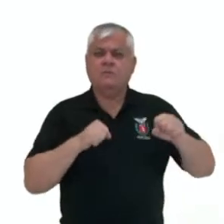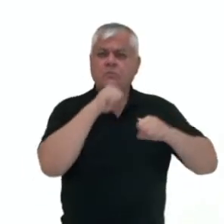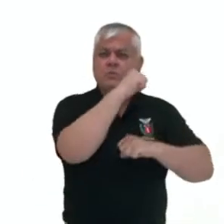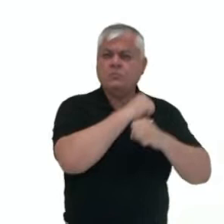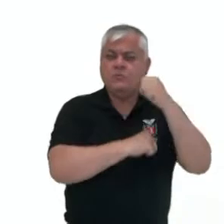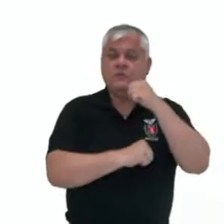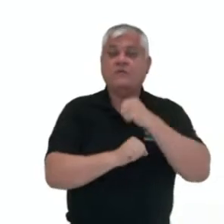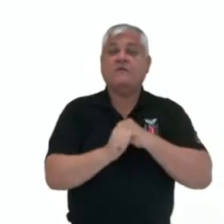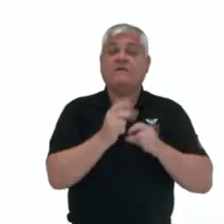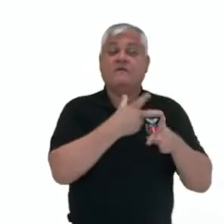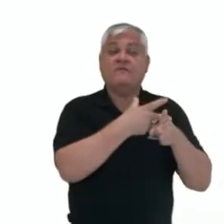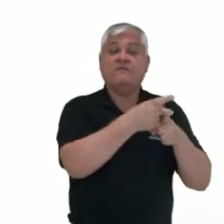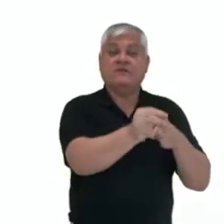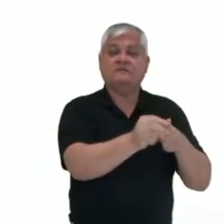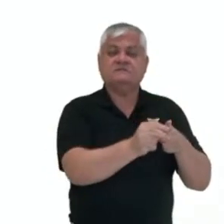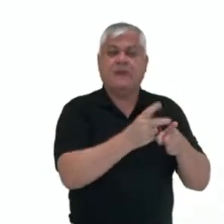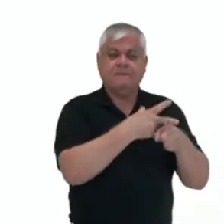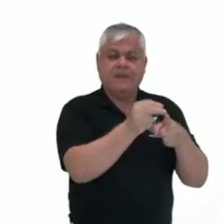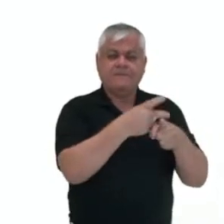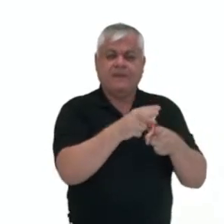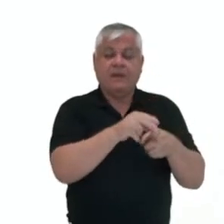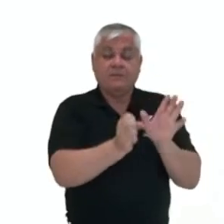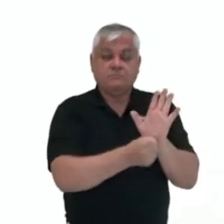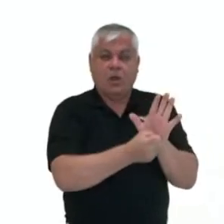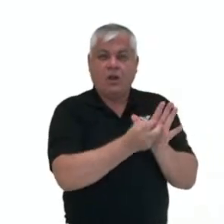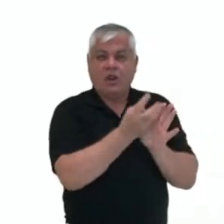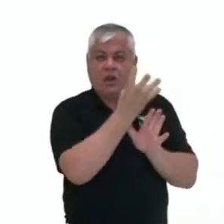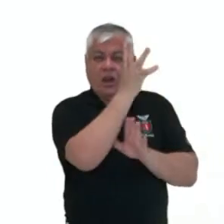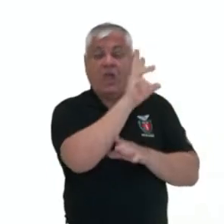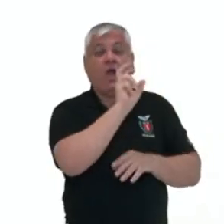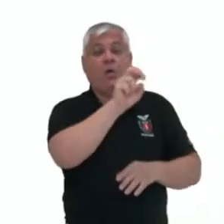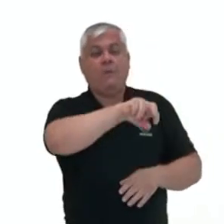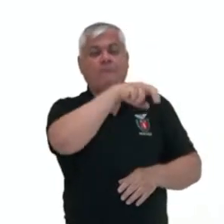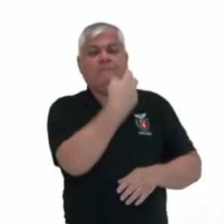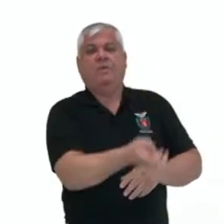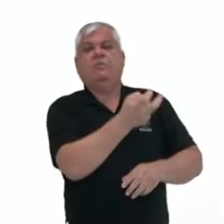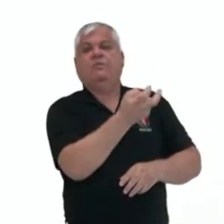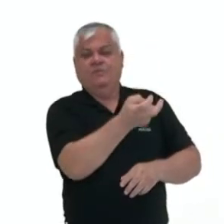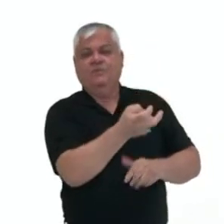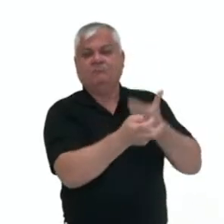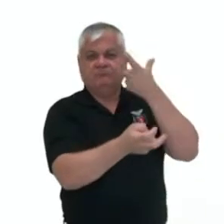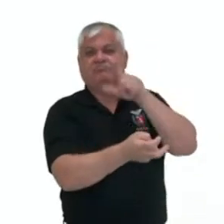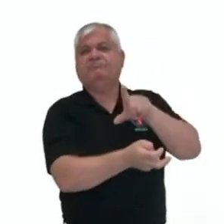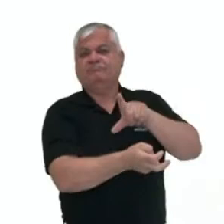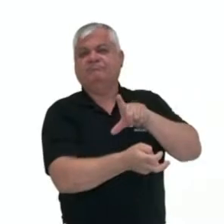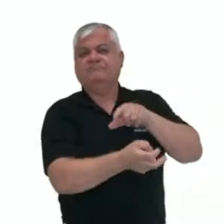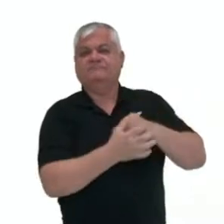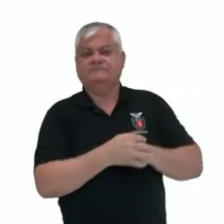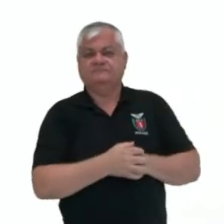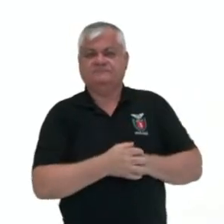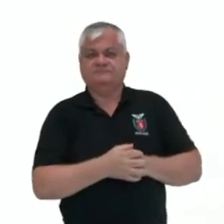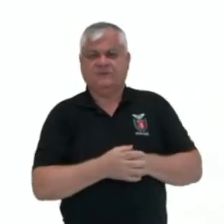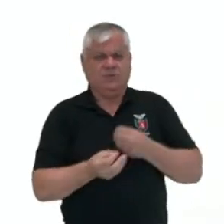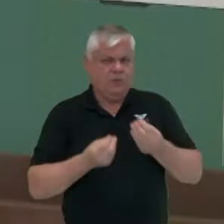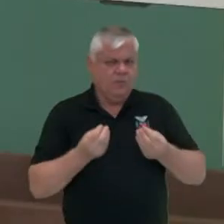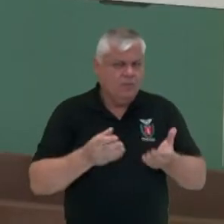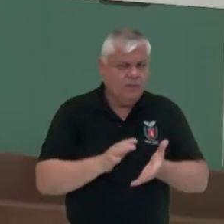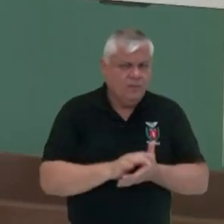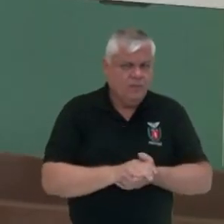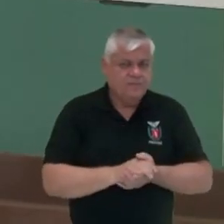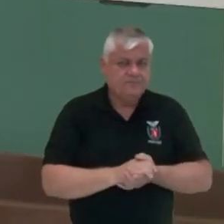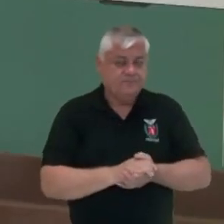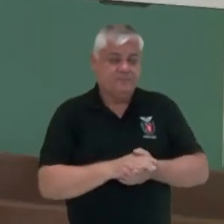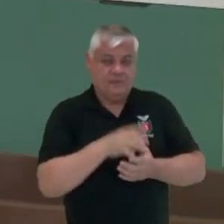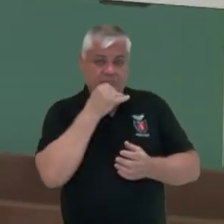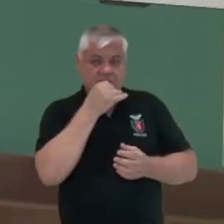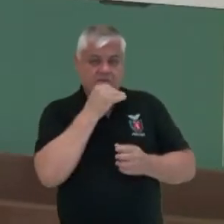vence quem fizer o maior número de pontos ou nocautear o oponente. Professora, como assim? Então vai vencer